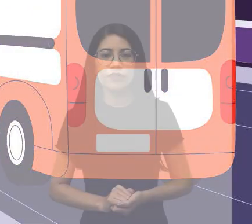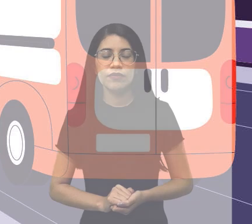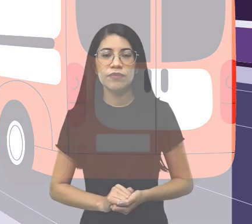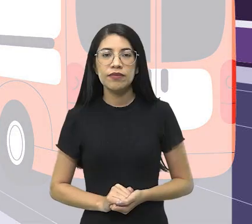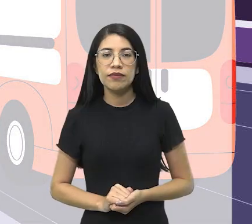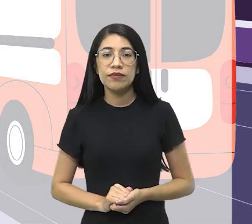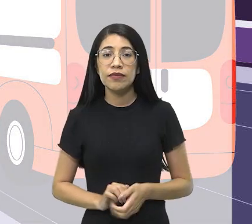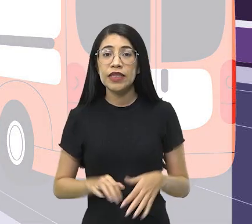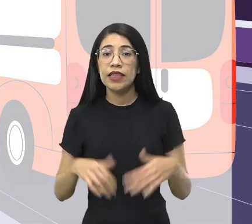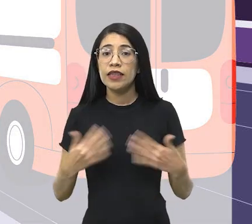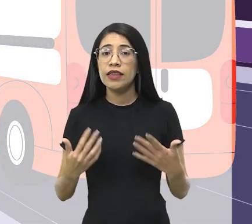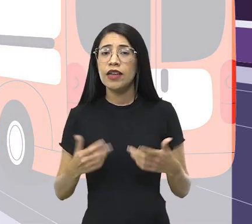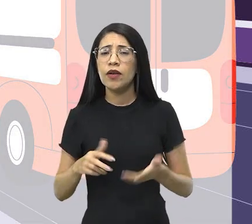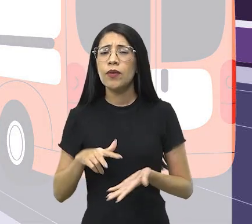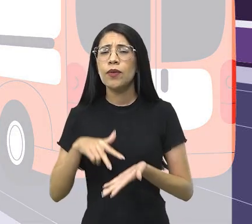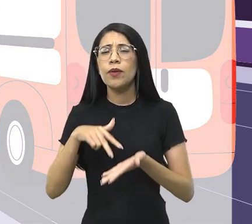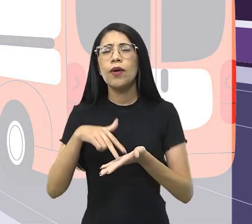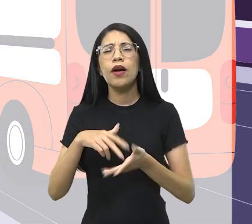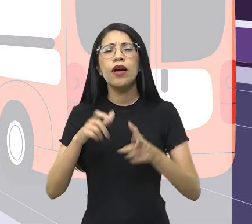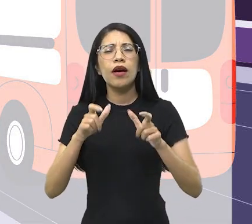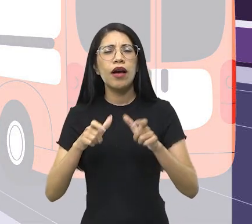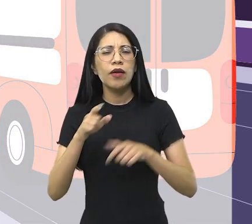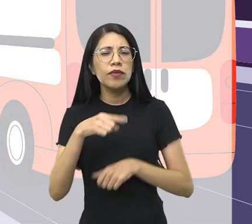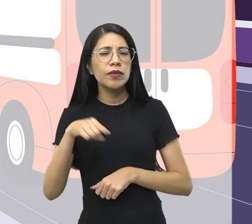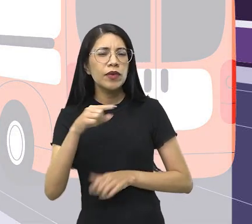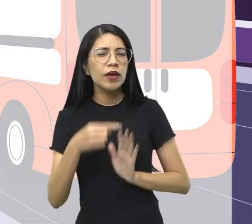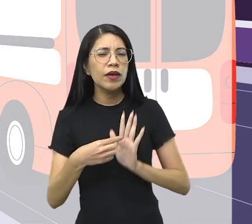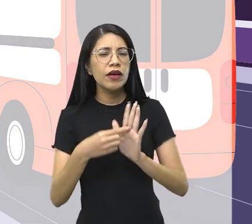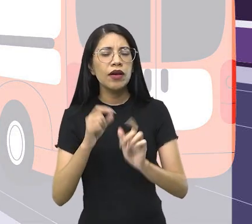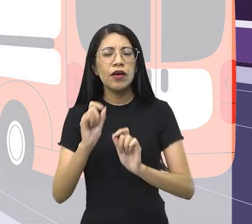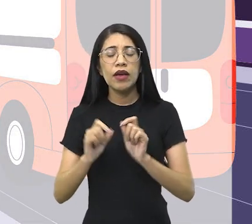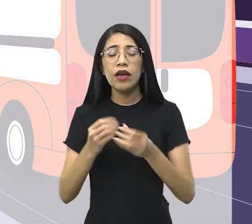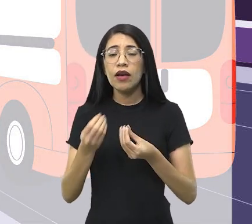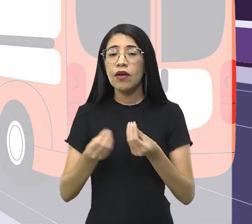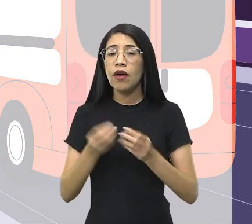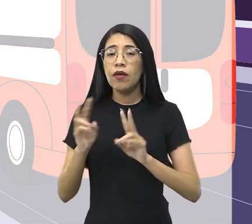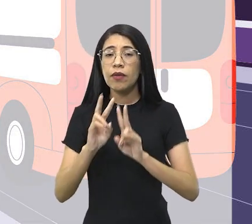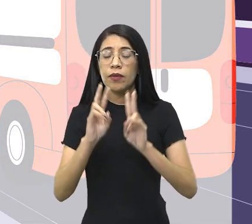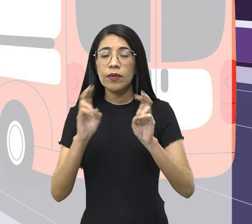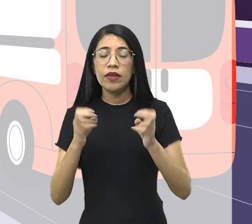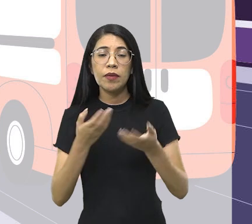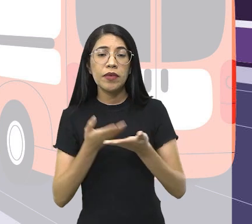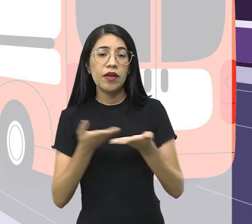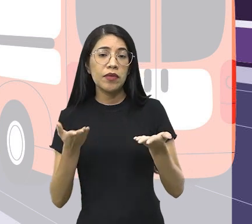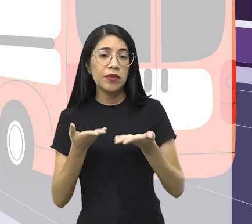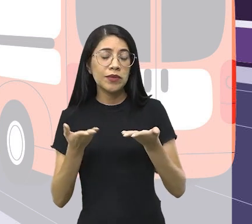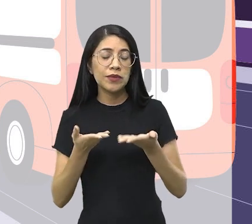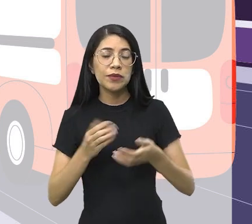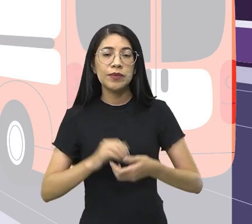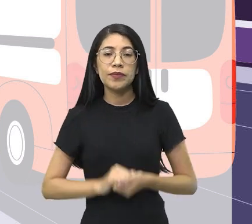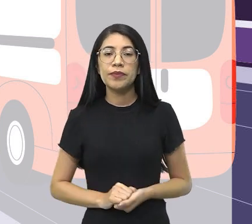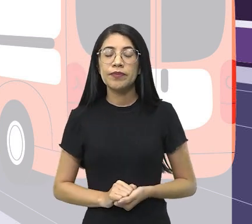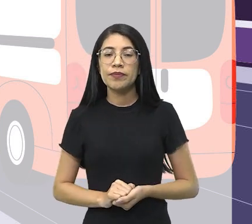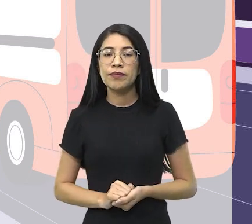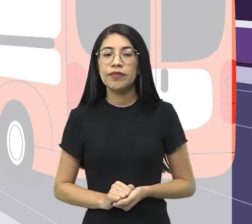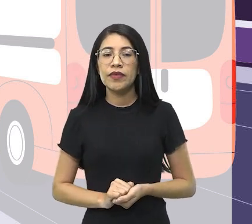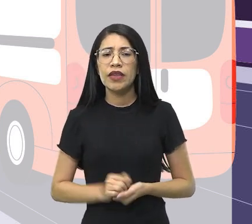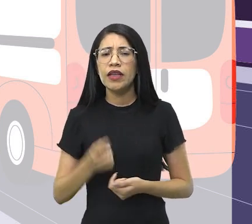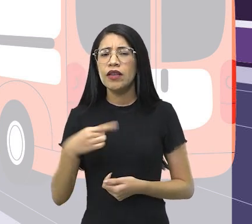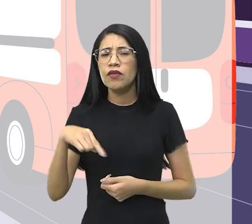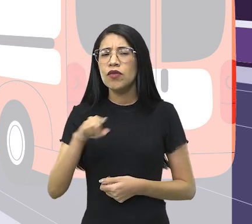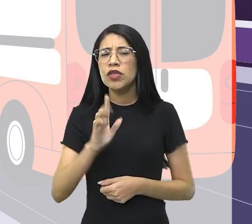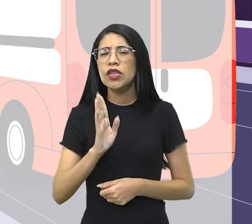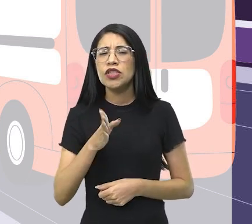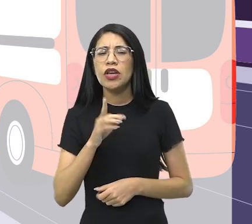Muito bem, olha onde eu estou aqui para mostrar para vocês um pouquinho do que nós teremos na nossa aula de hoje, né? Quem